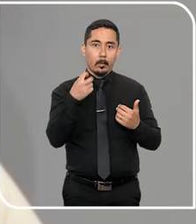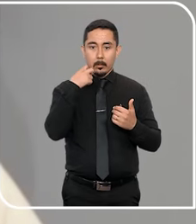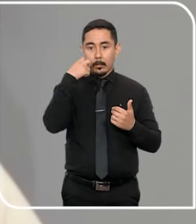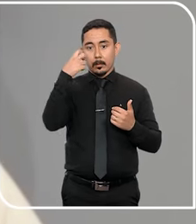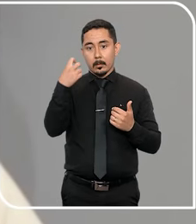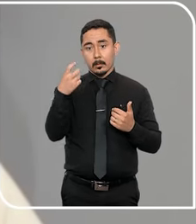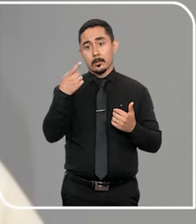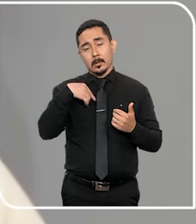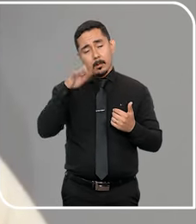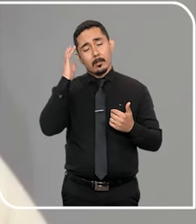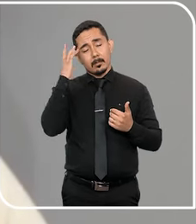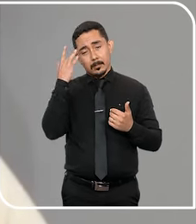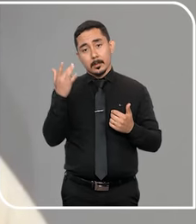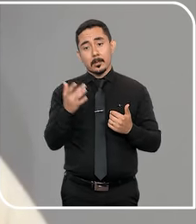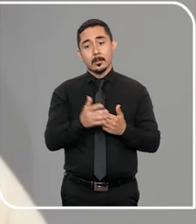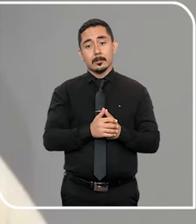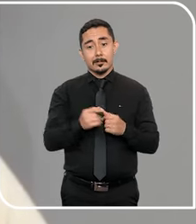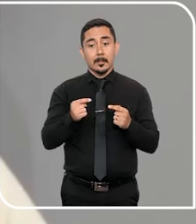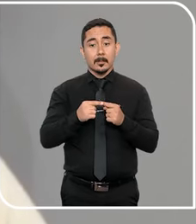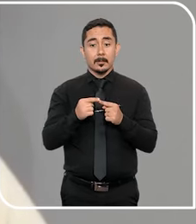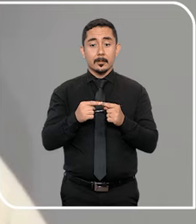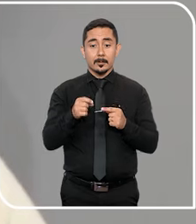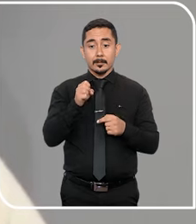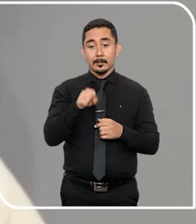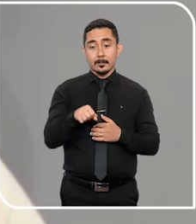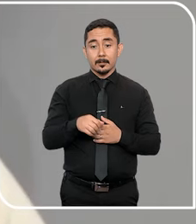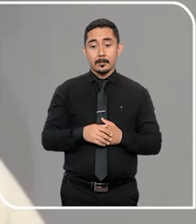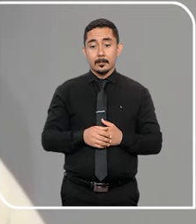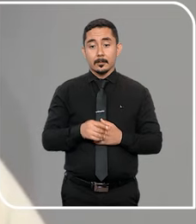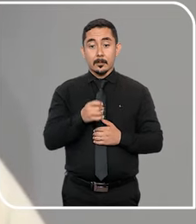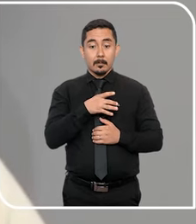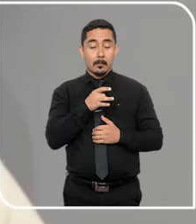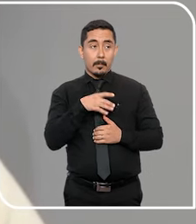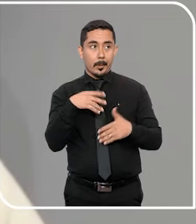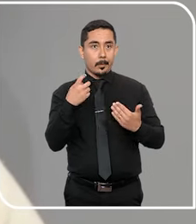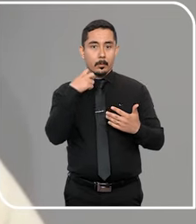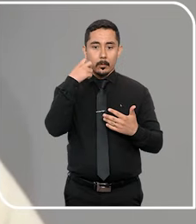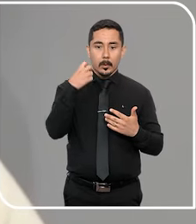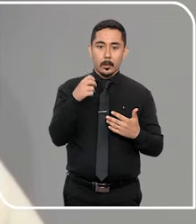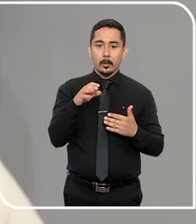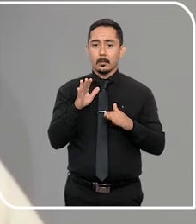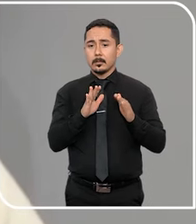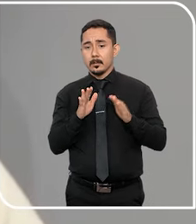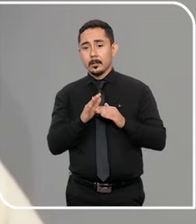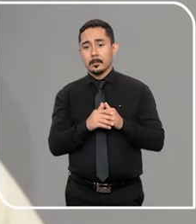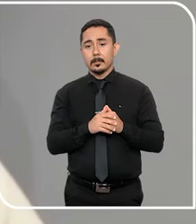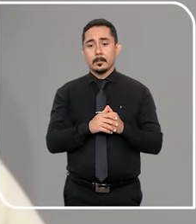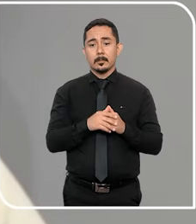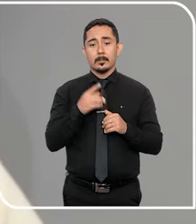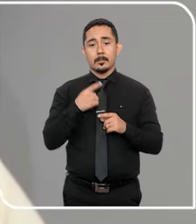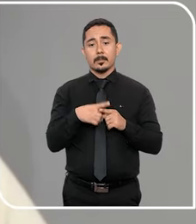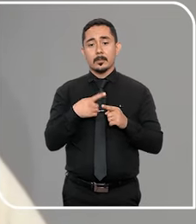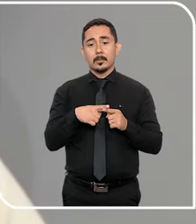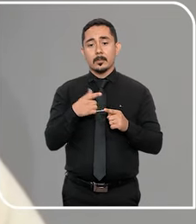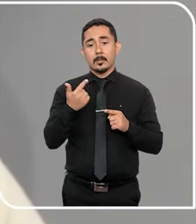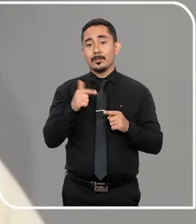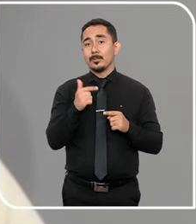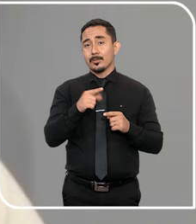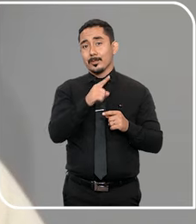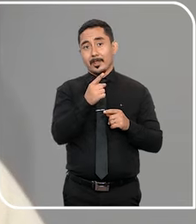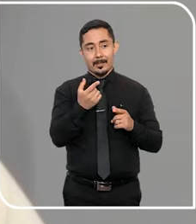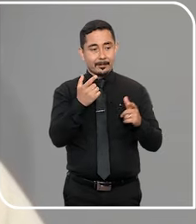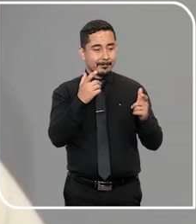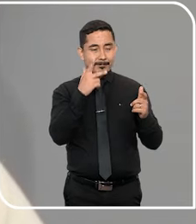por vergonha Então acho que falando muito dessa questão né que não era por medo ou vergonha porque não